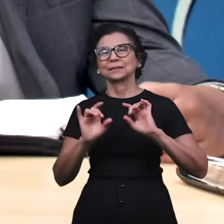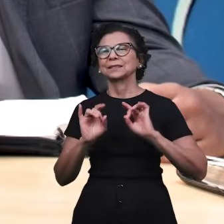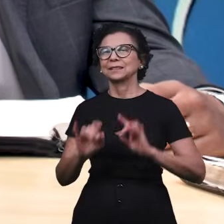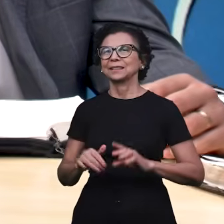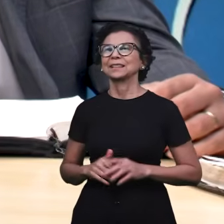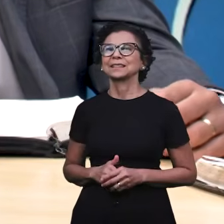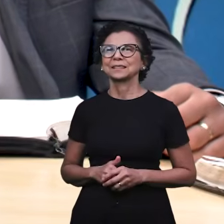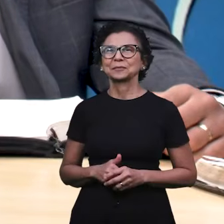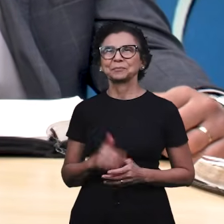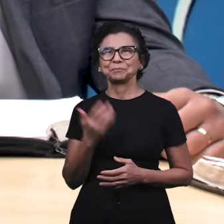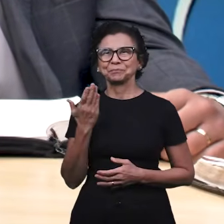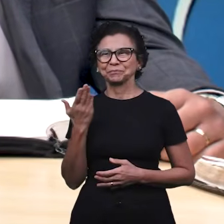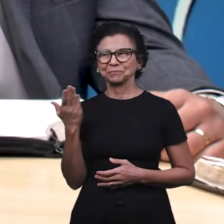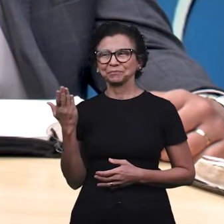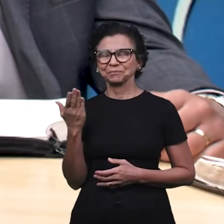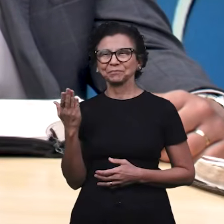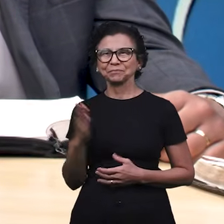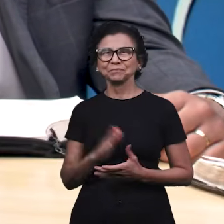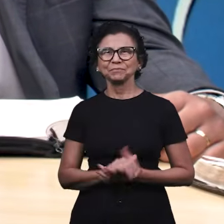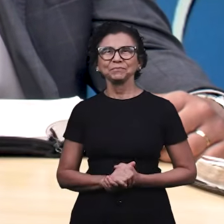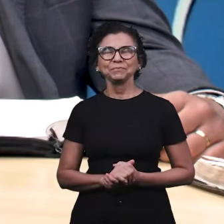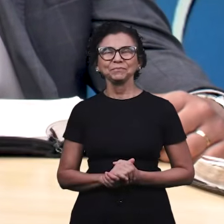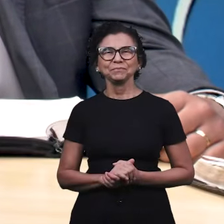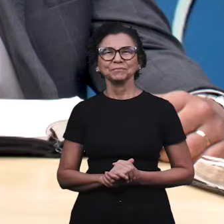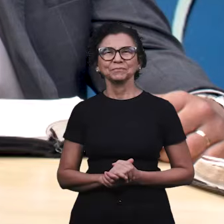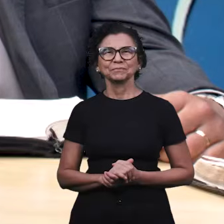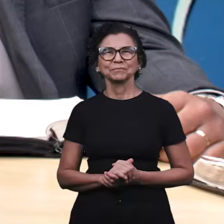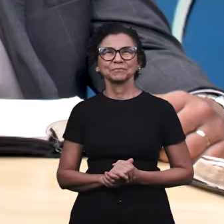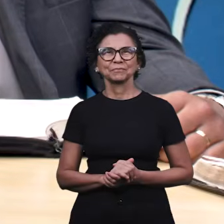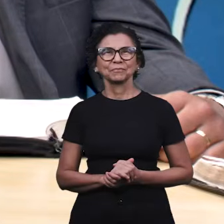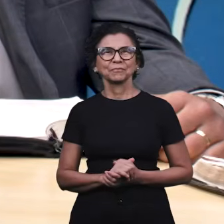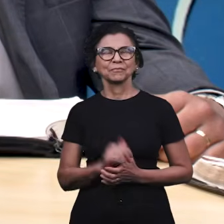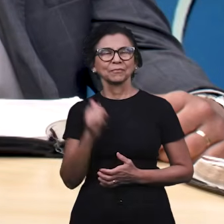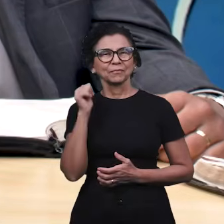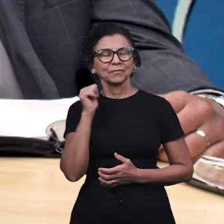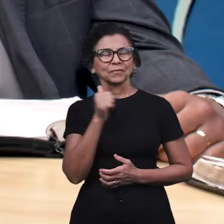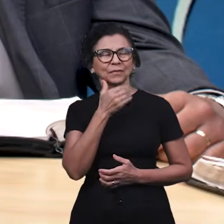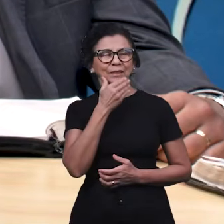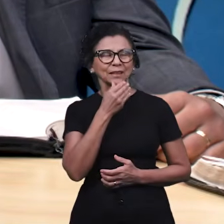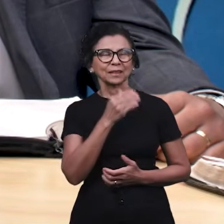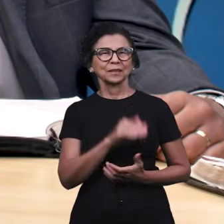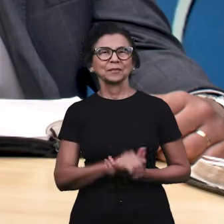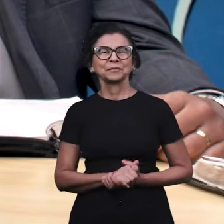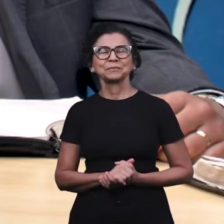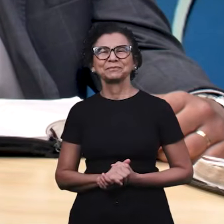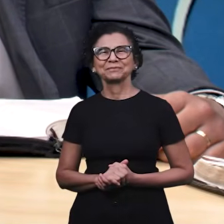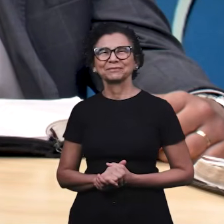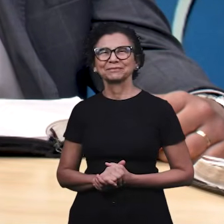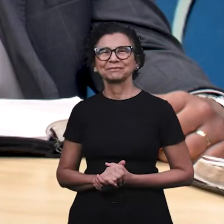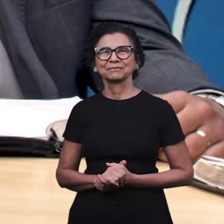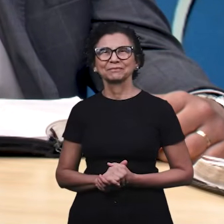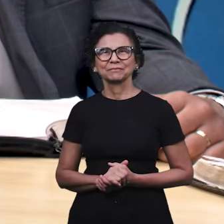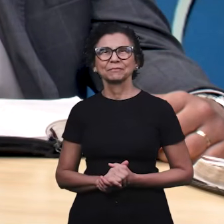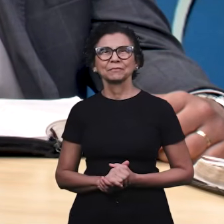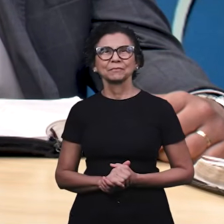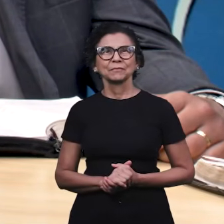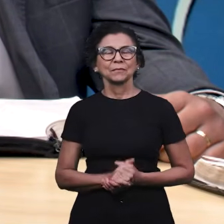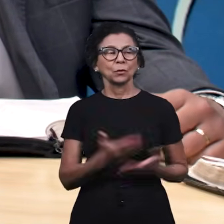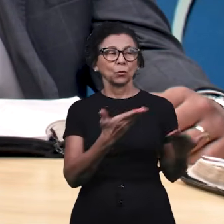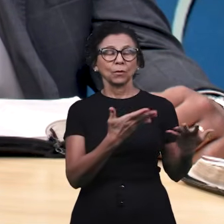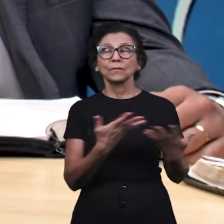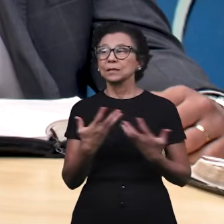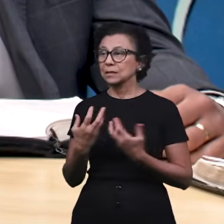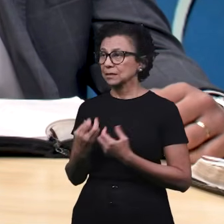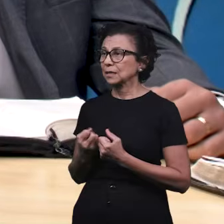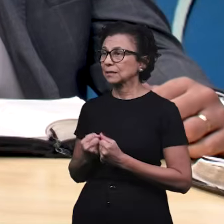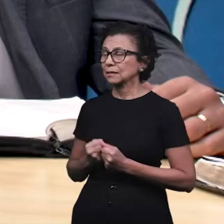especiais. Nós temos aqui o nosso irmão Arthur e a nossa irmã Ana Lúcia. Paz do Senhor. Atenderam mais uma vez nosso convite. A paz do Senhor